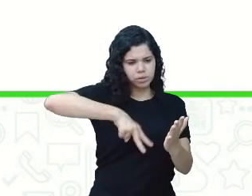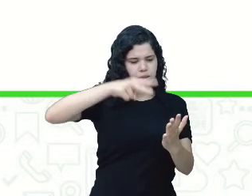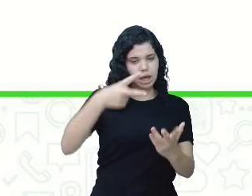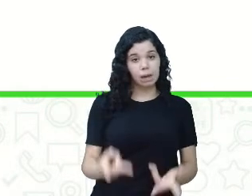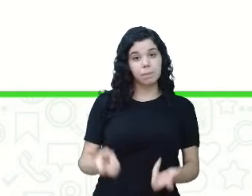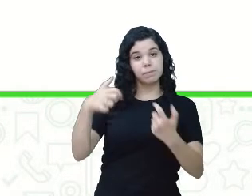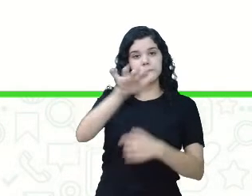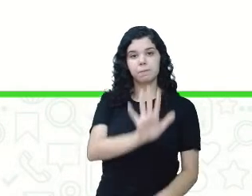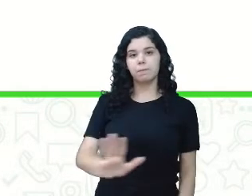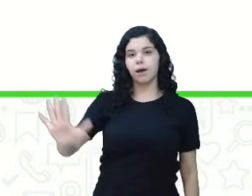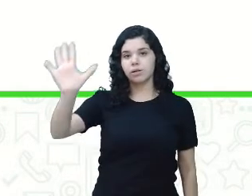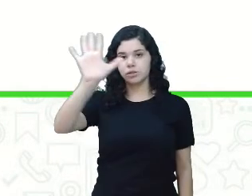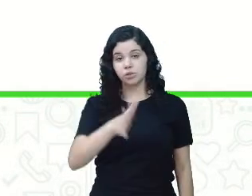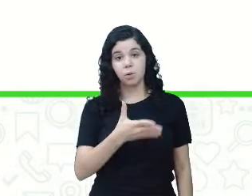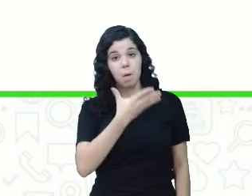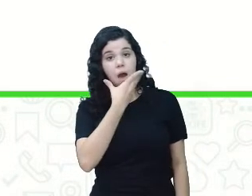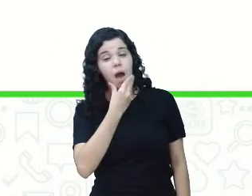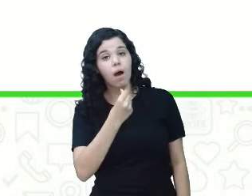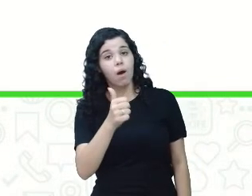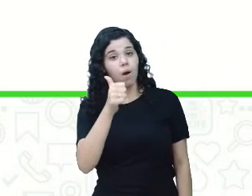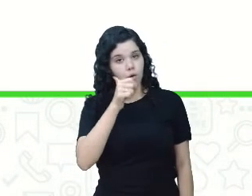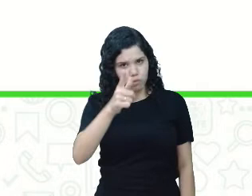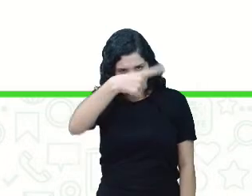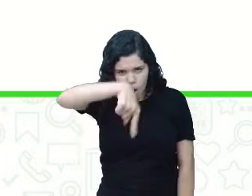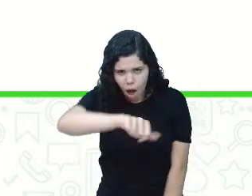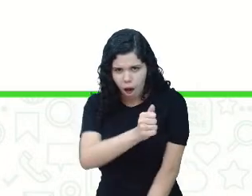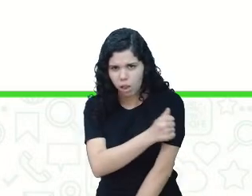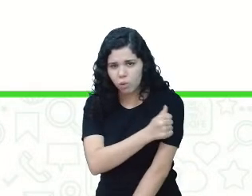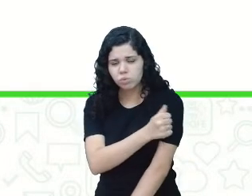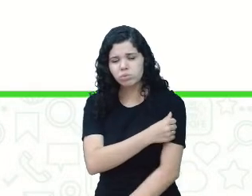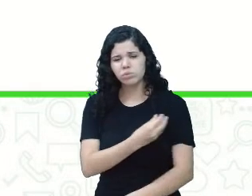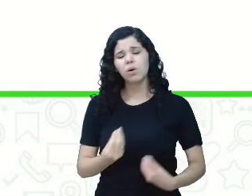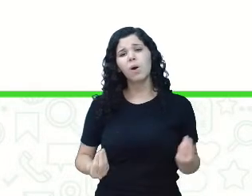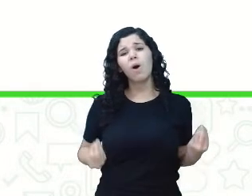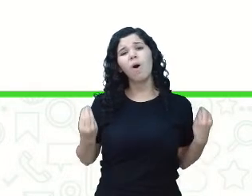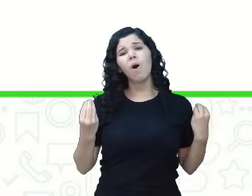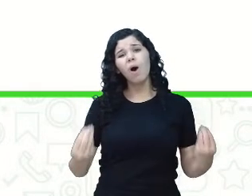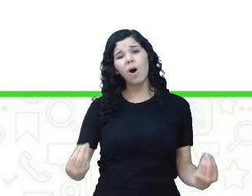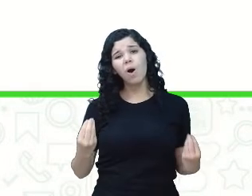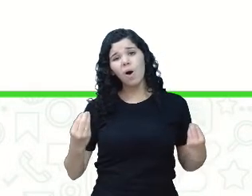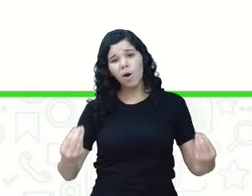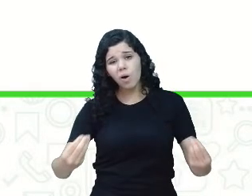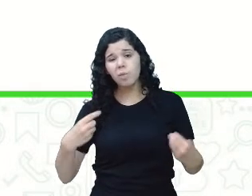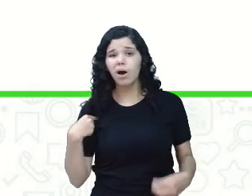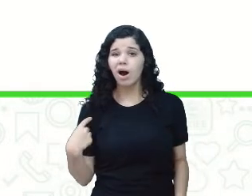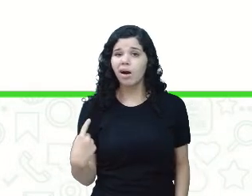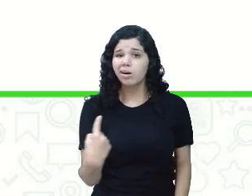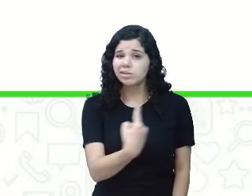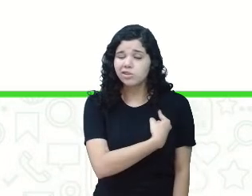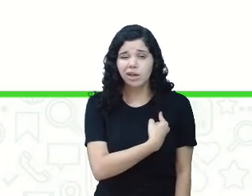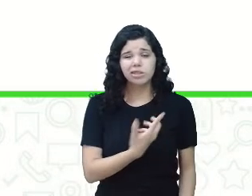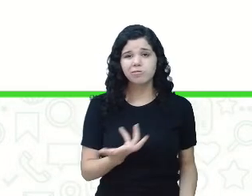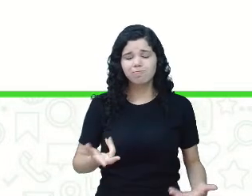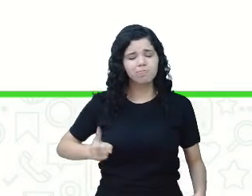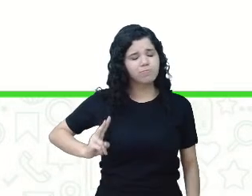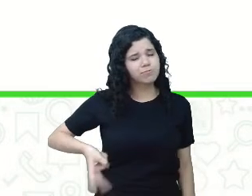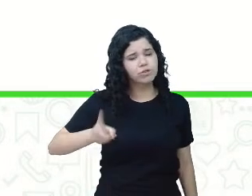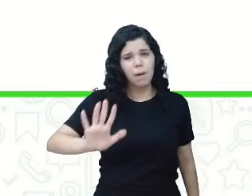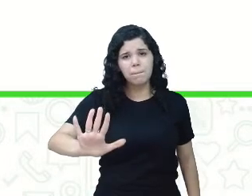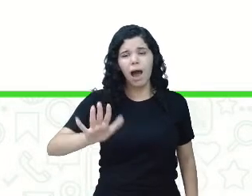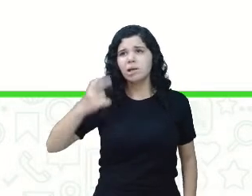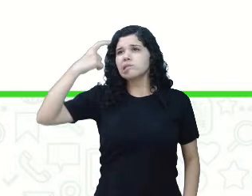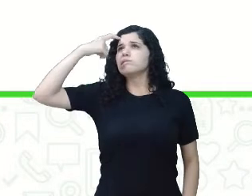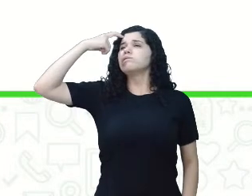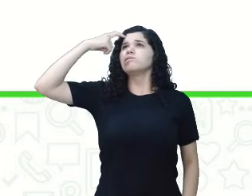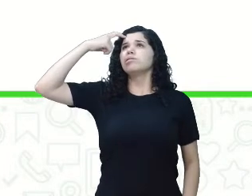imagem. Meninos, meninas, estudantes, como podem a gente parar e não pensar,